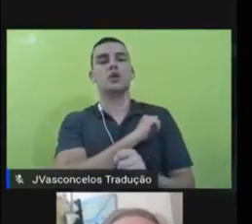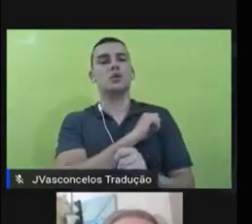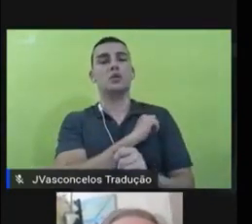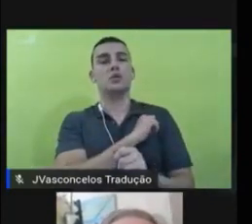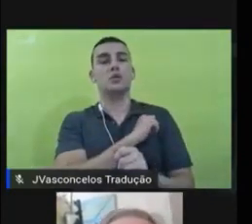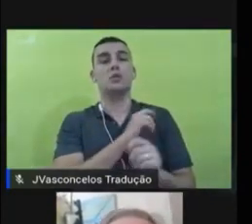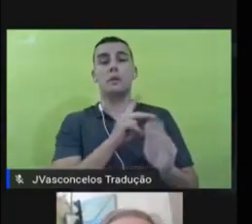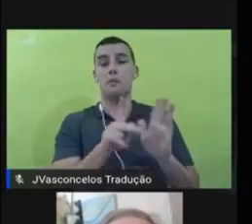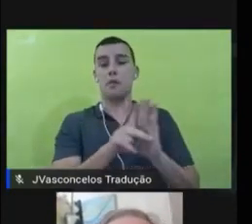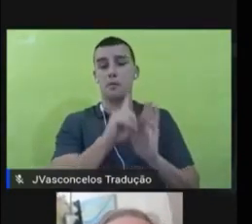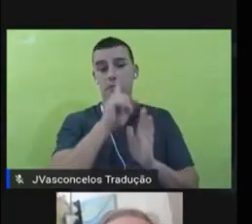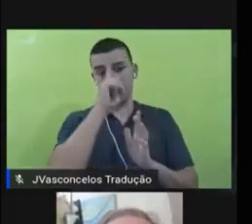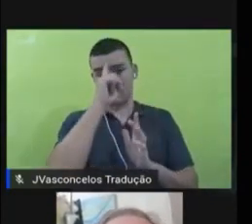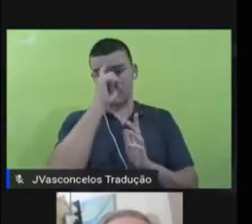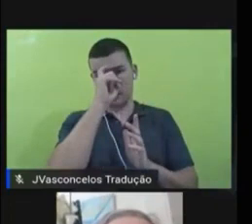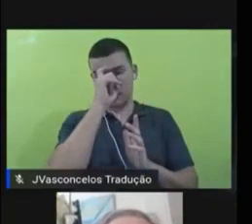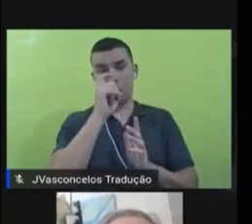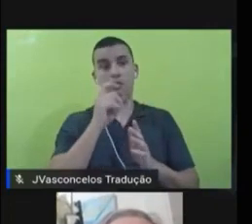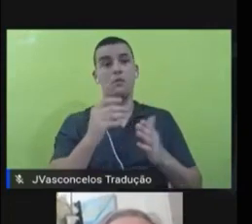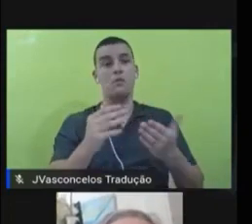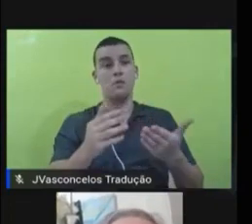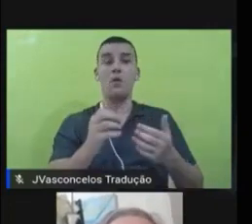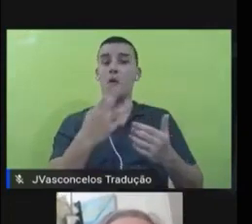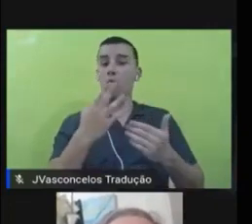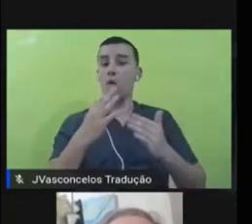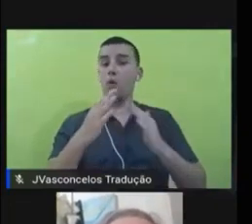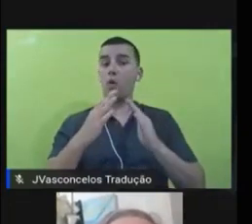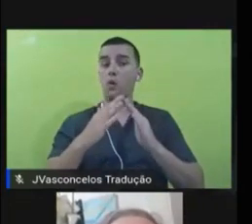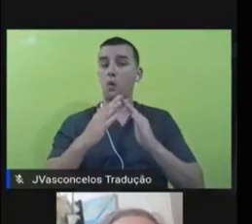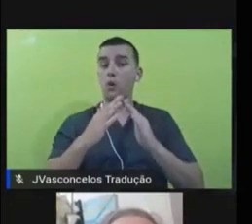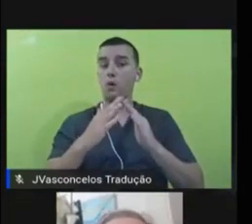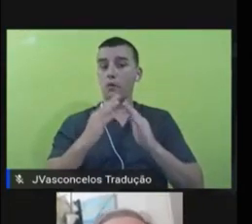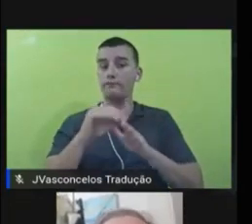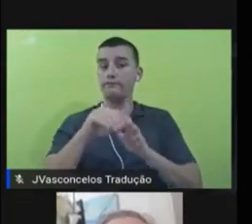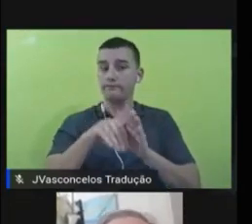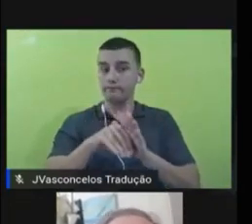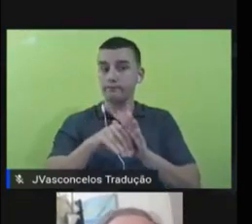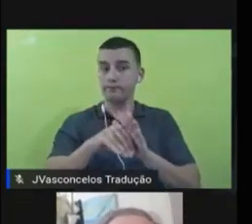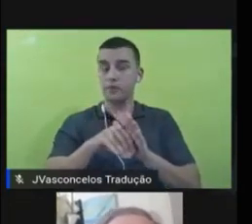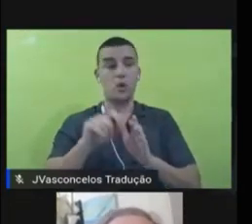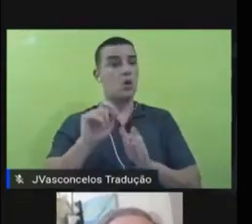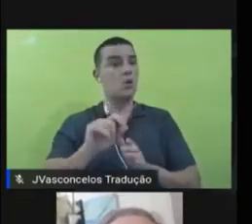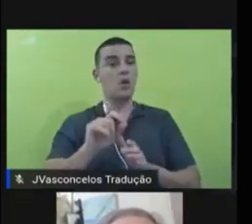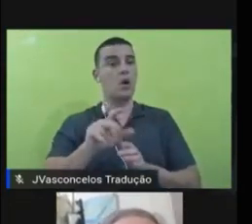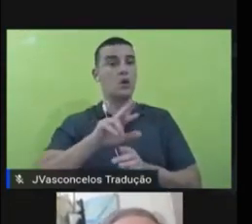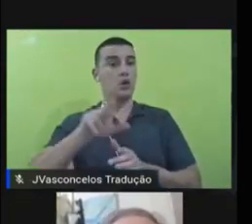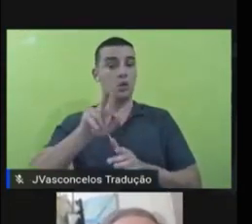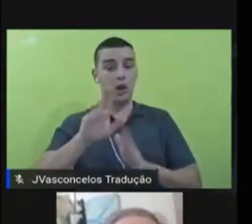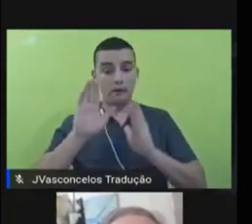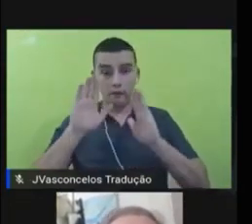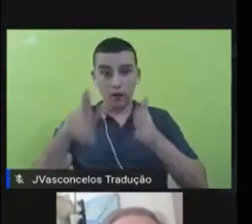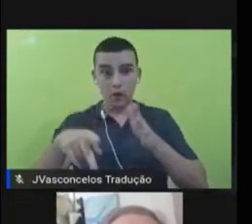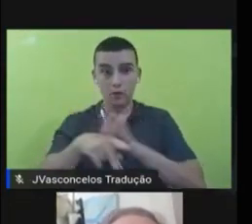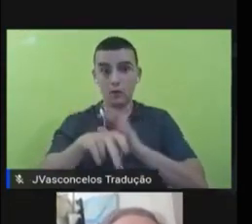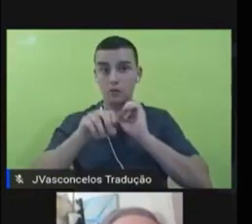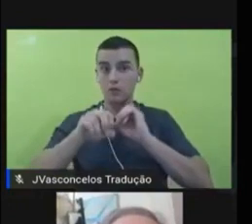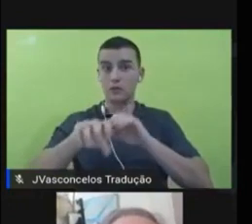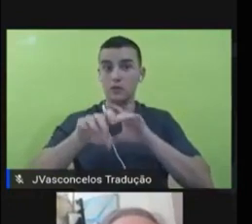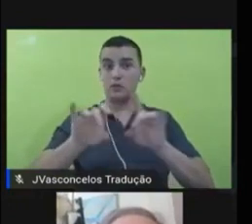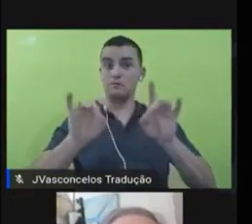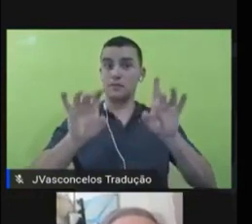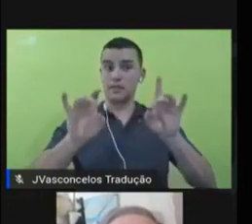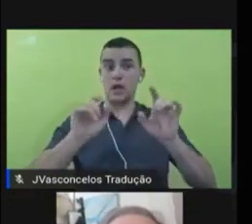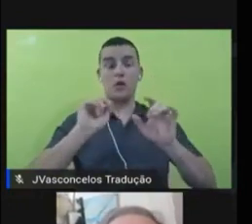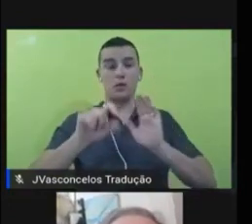do atendimento domiciliar, eles são alunos públicos da educação especial, na forma como a Lei